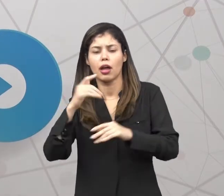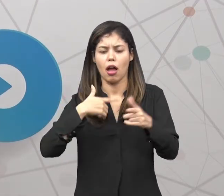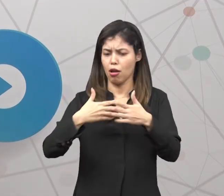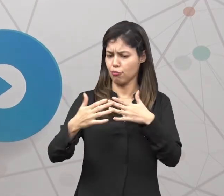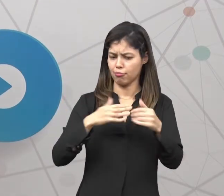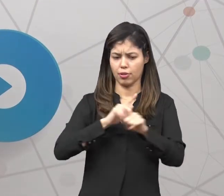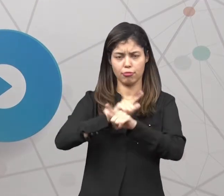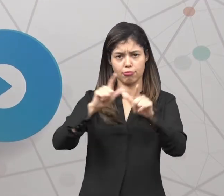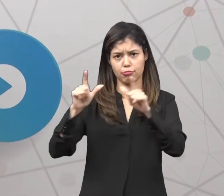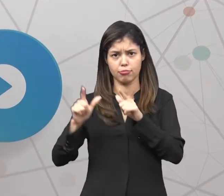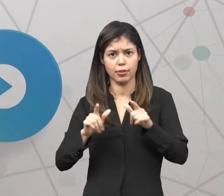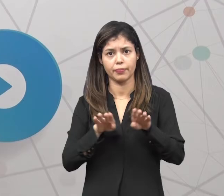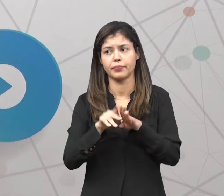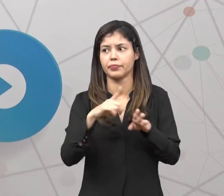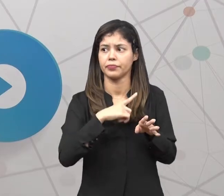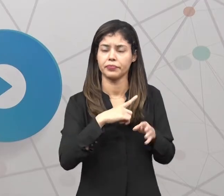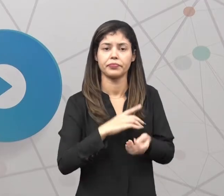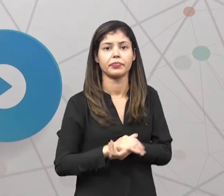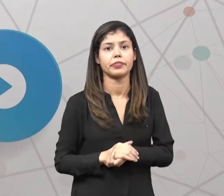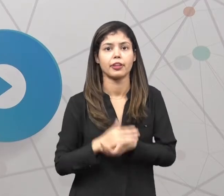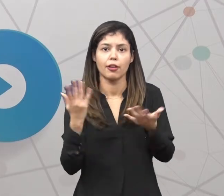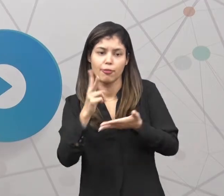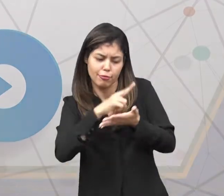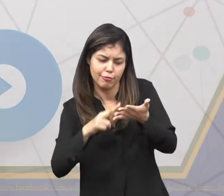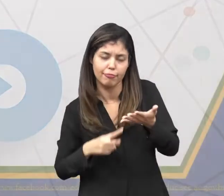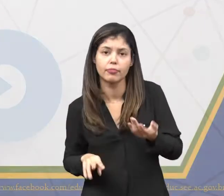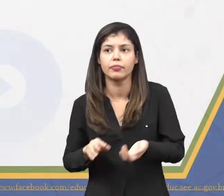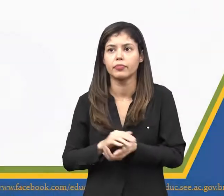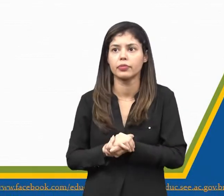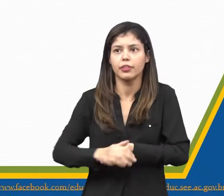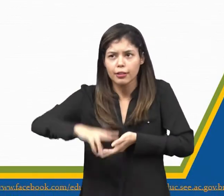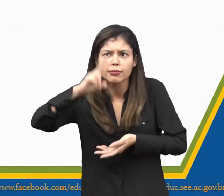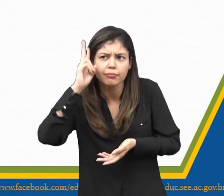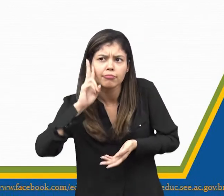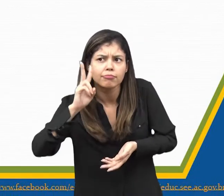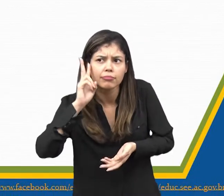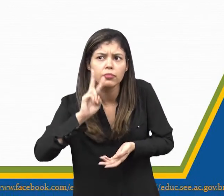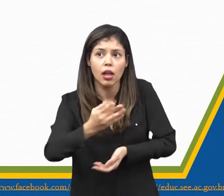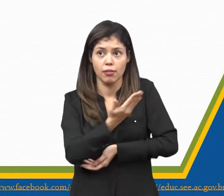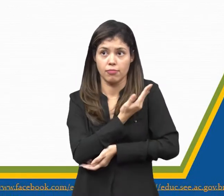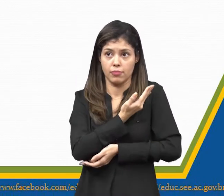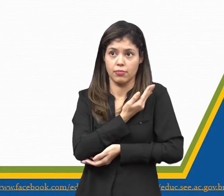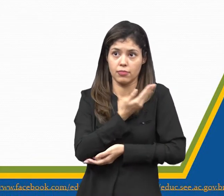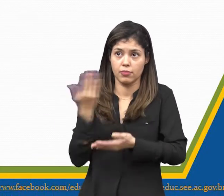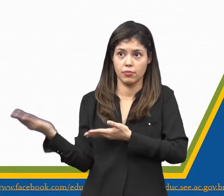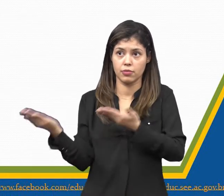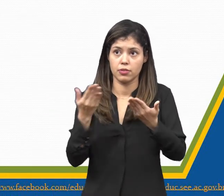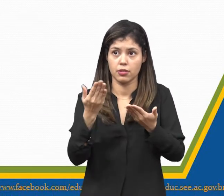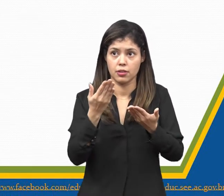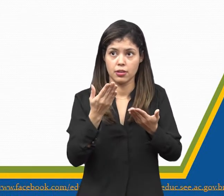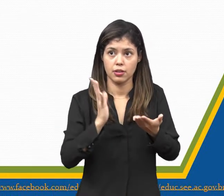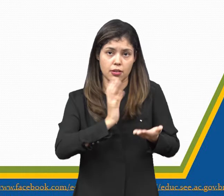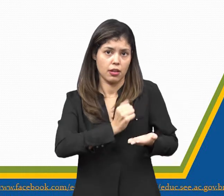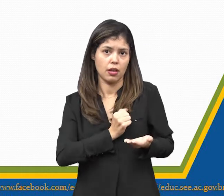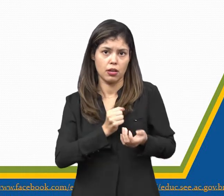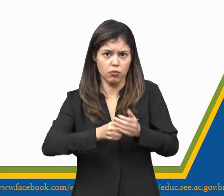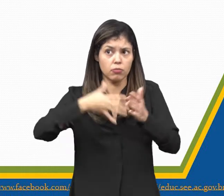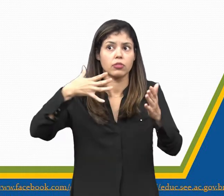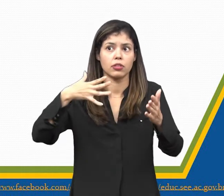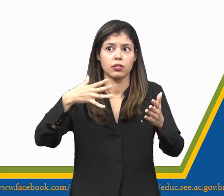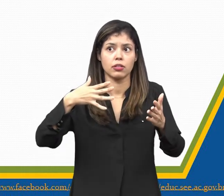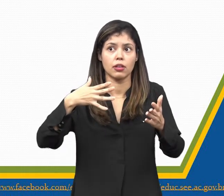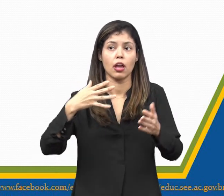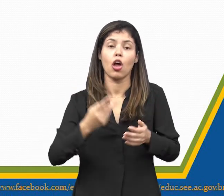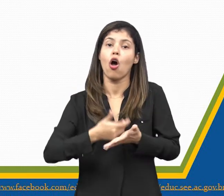ela estiver. Ok? Vamos ler agora a tirinha. Lembre-se, caros amigos, temos que amar